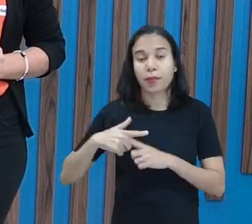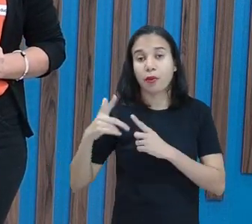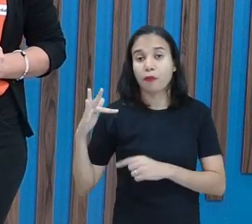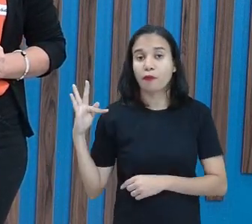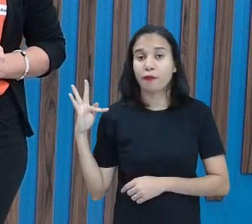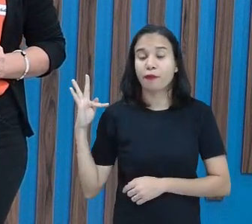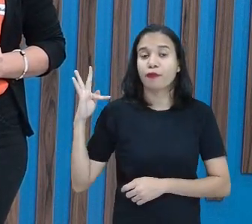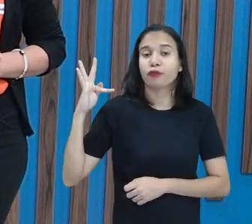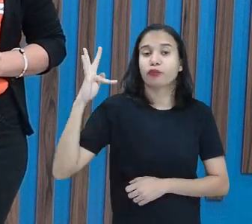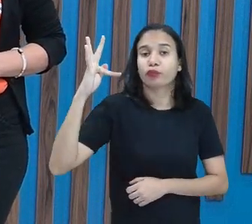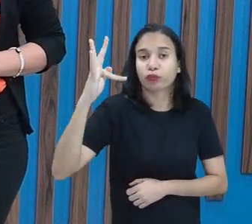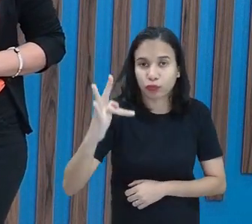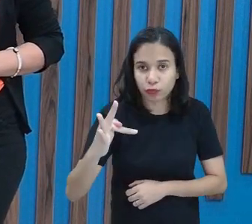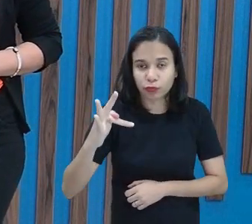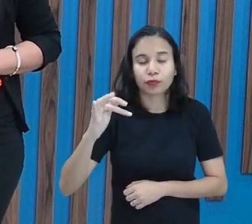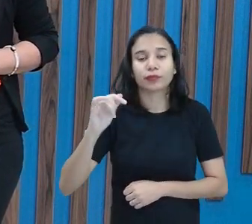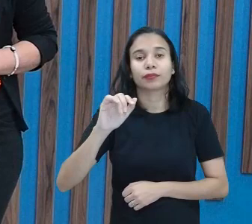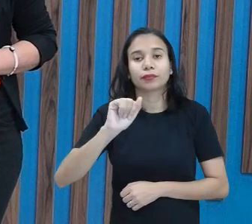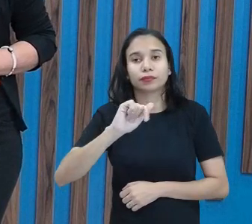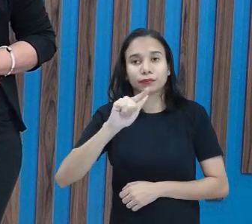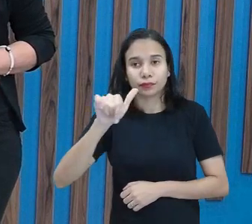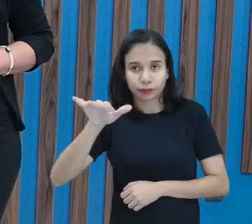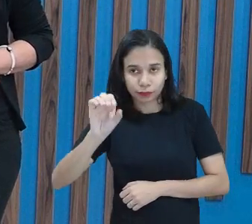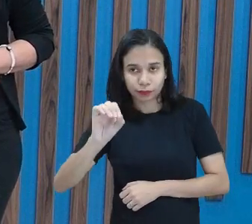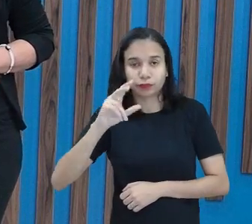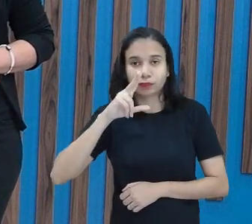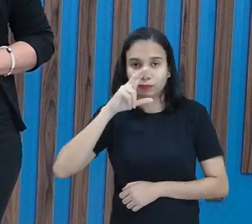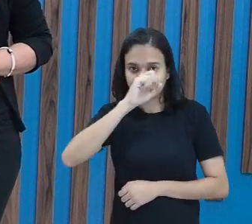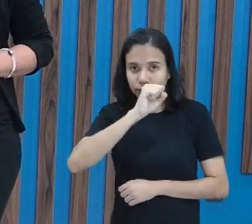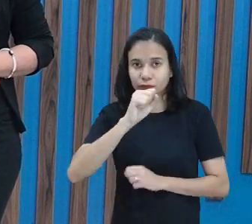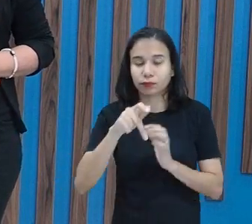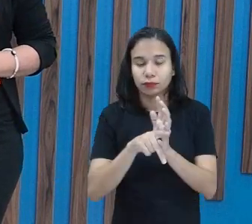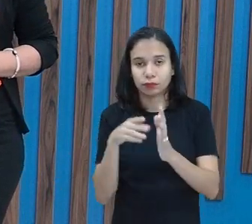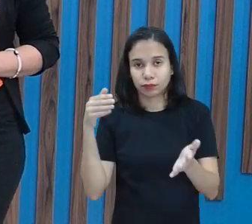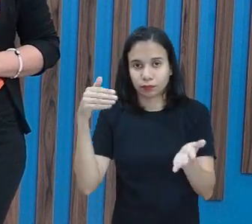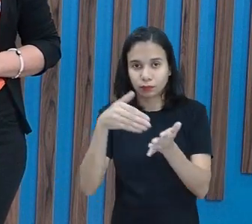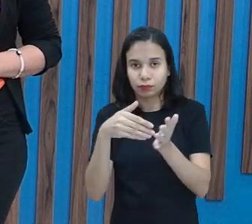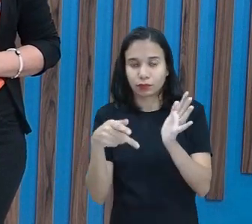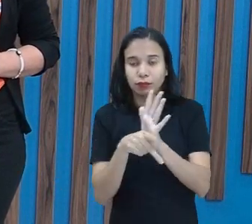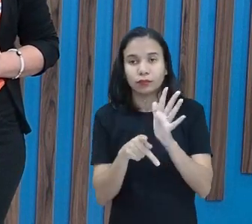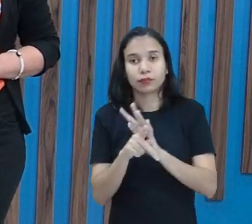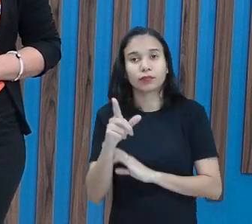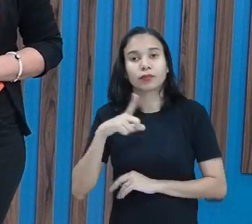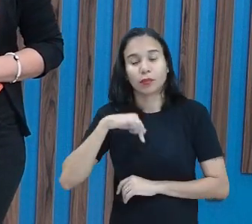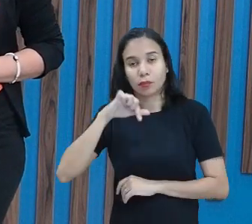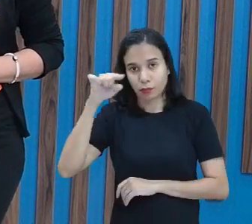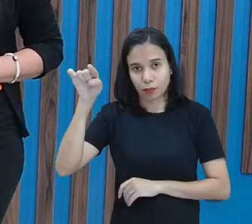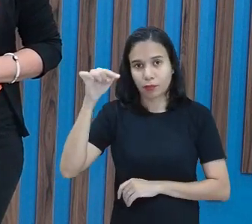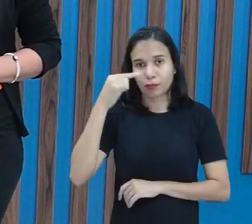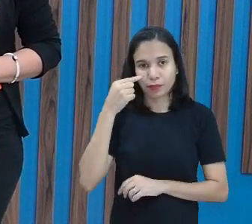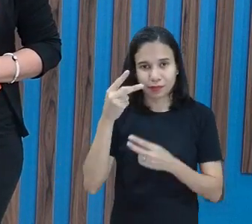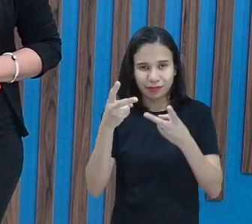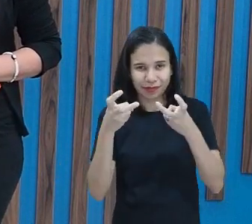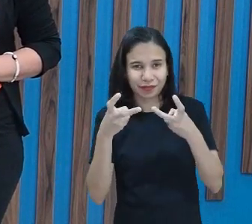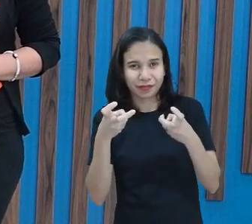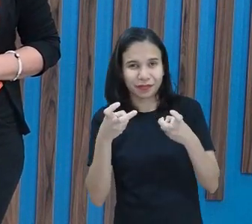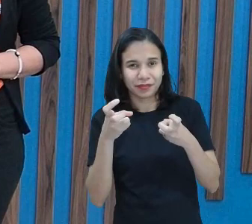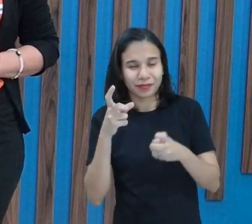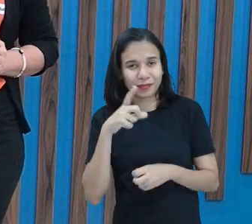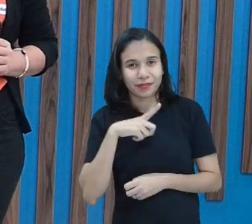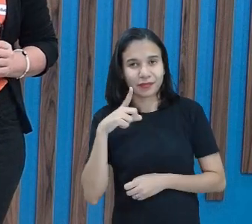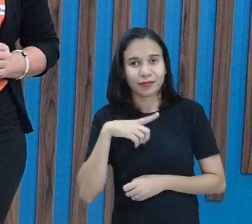futuro, termina com AOTIL. E a sílaba mais forte é a última sílaba, porque tem até o acento aí no A, não